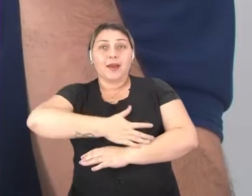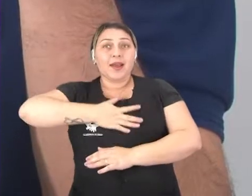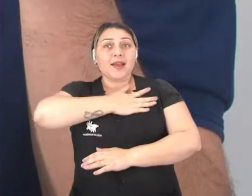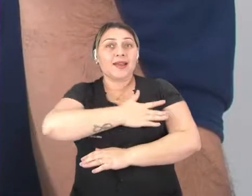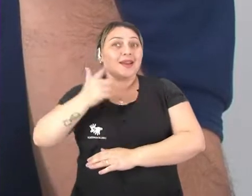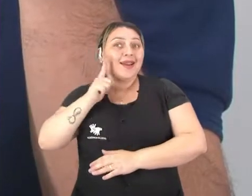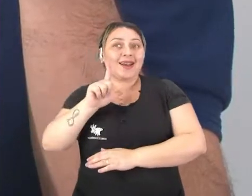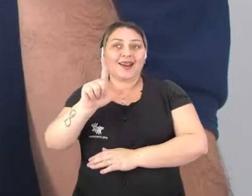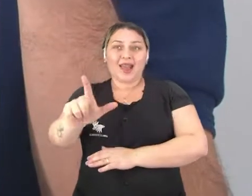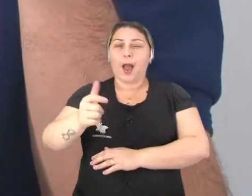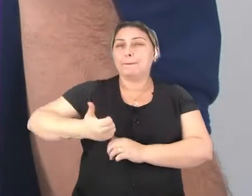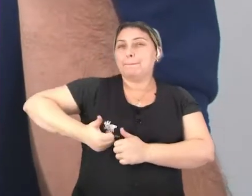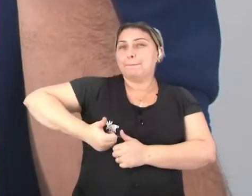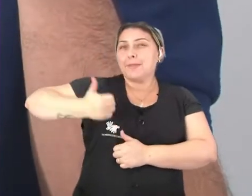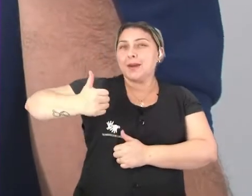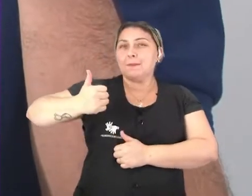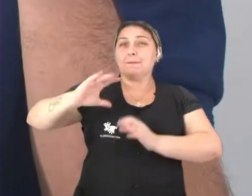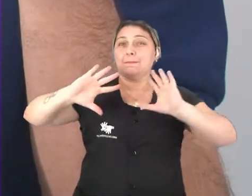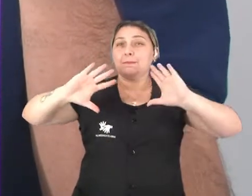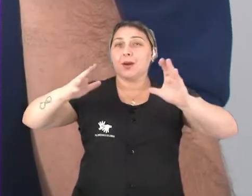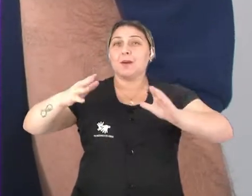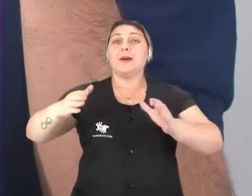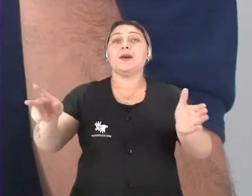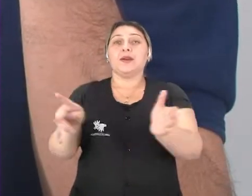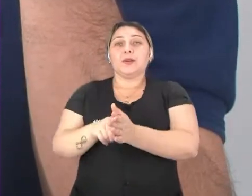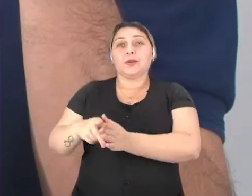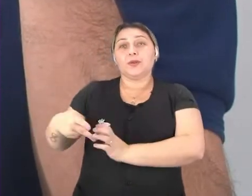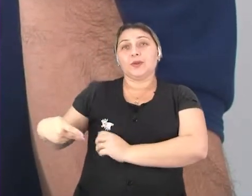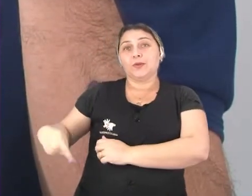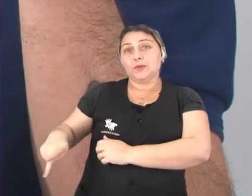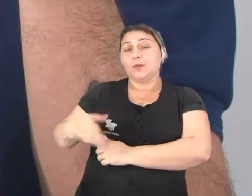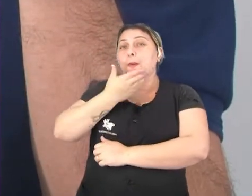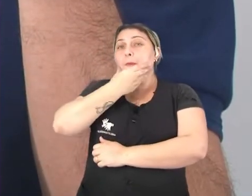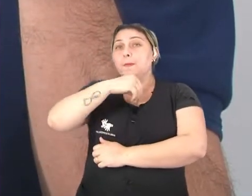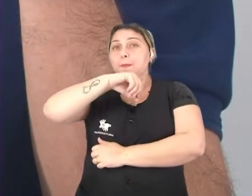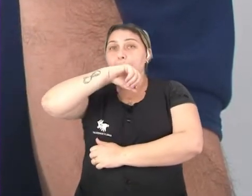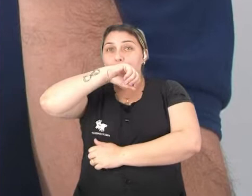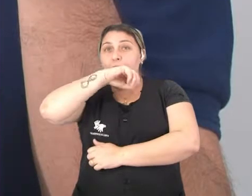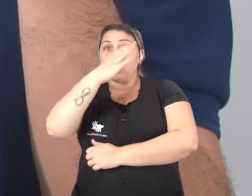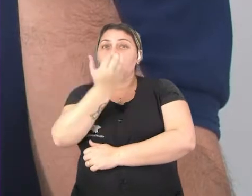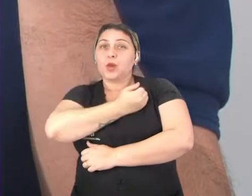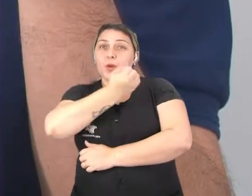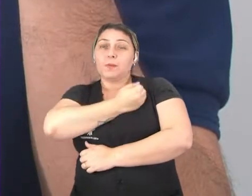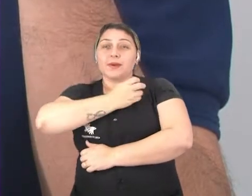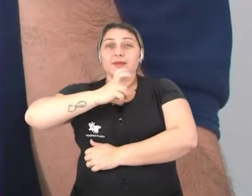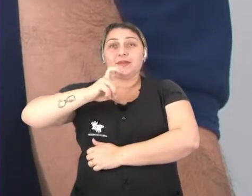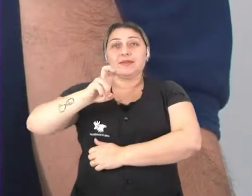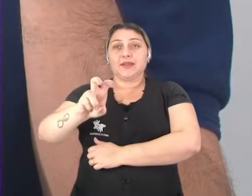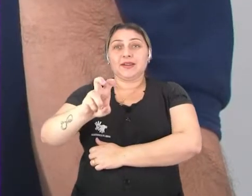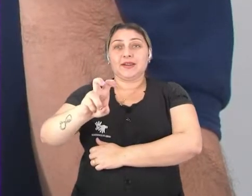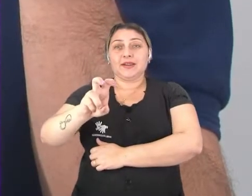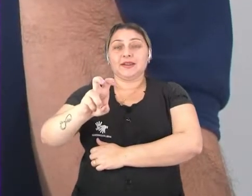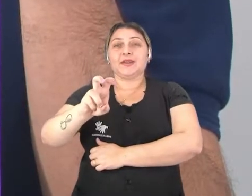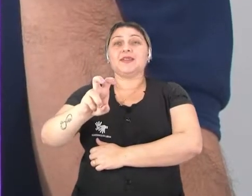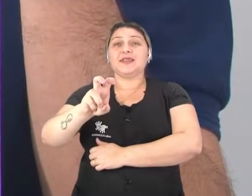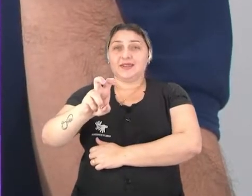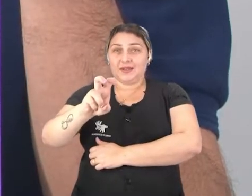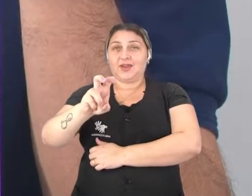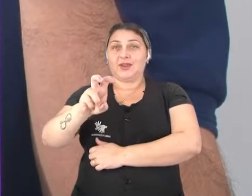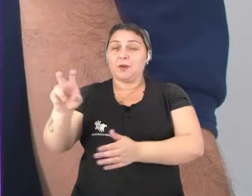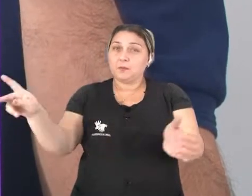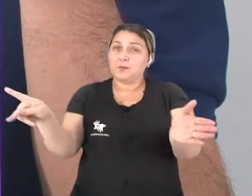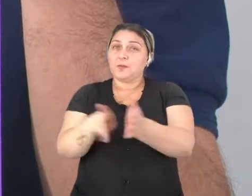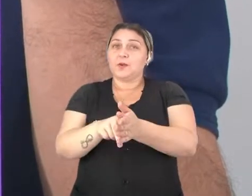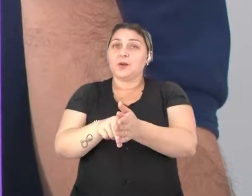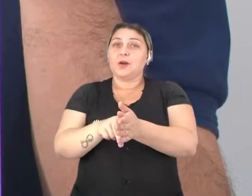ao ganhar a sua primeira bola do pai. Uma número 5 centento oficial